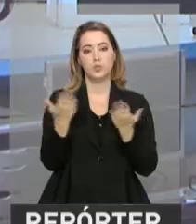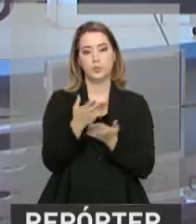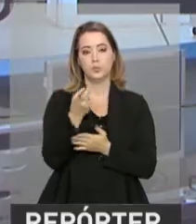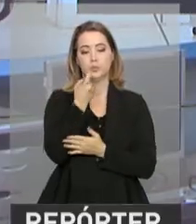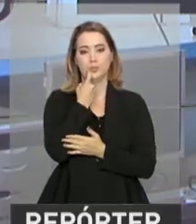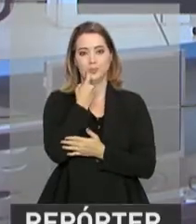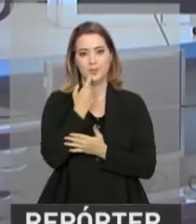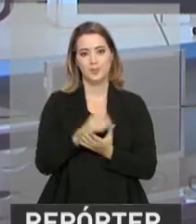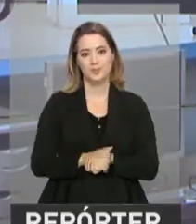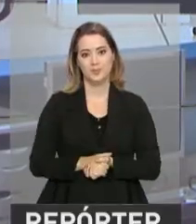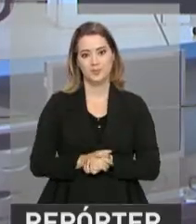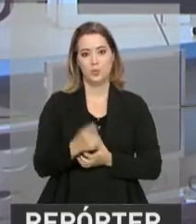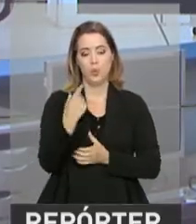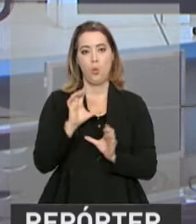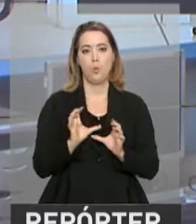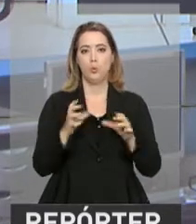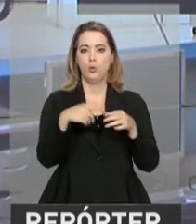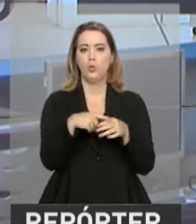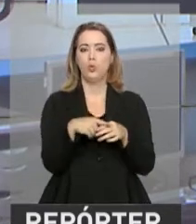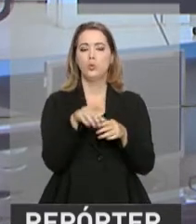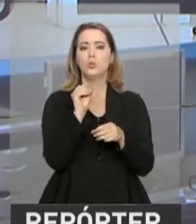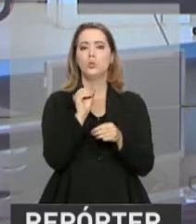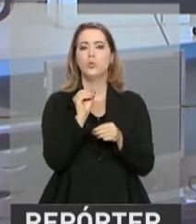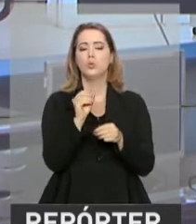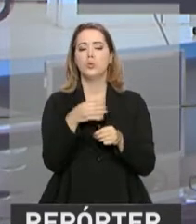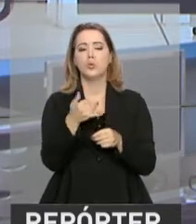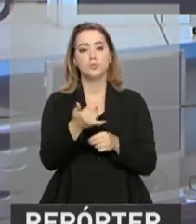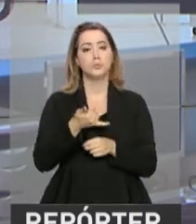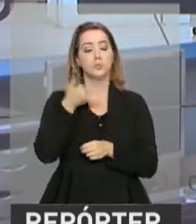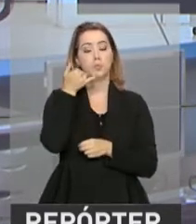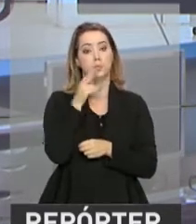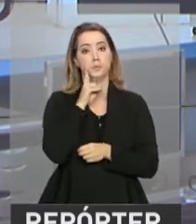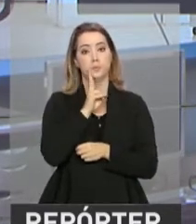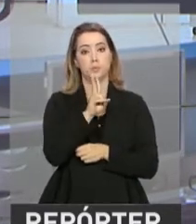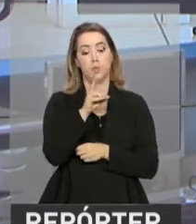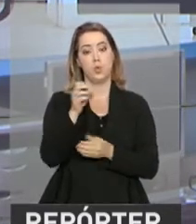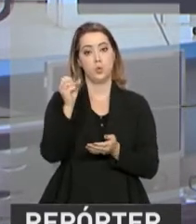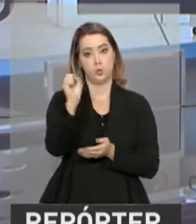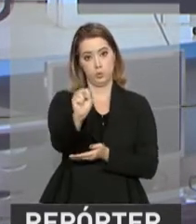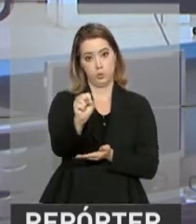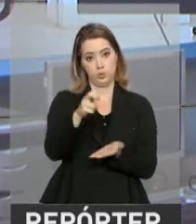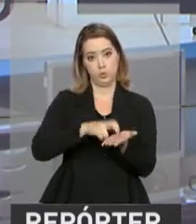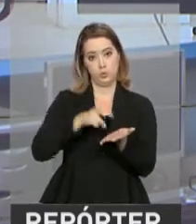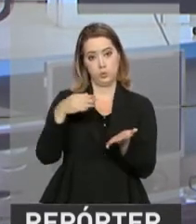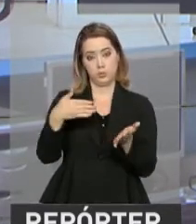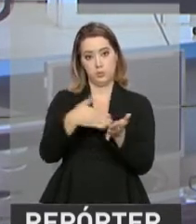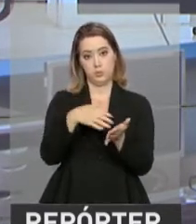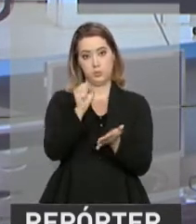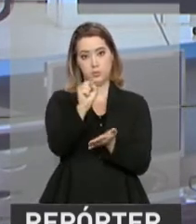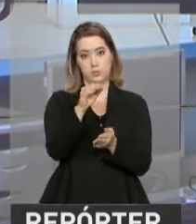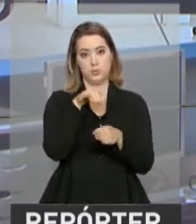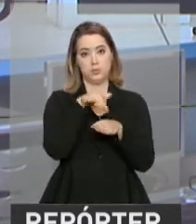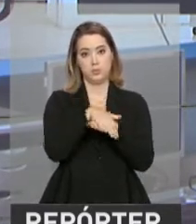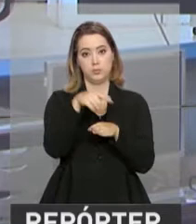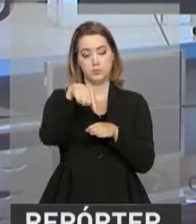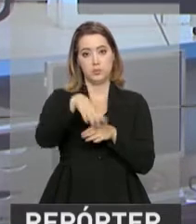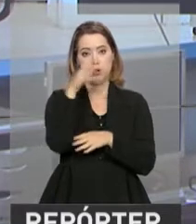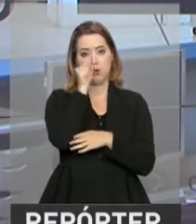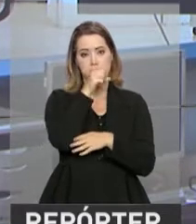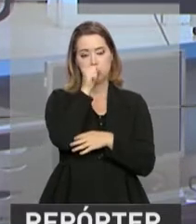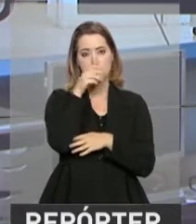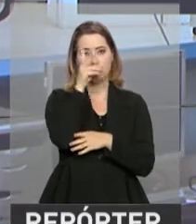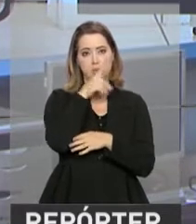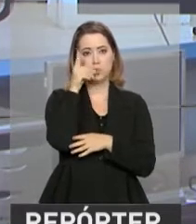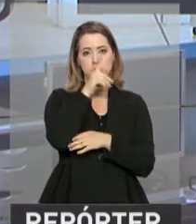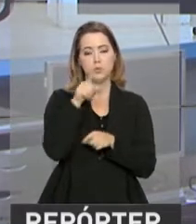uma central de atendimento vai funcionar em regime de plantão das 8 da manhã às oito da noite neste fim de semana e também no feriado